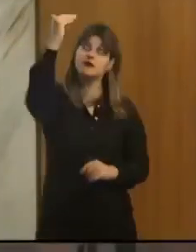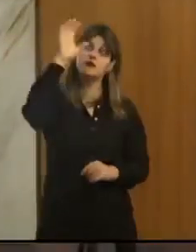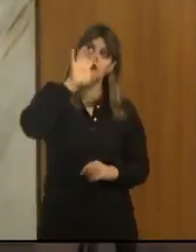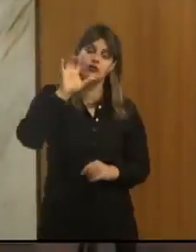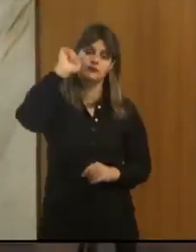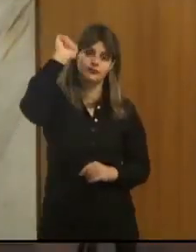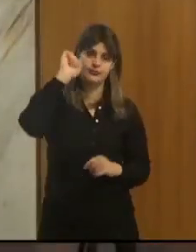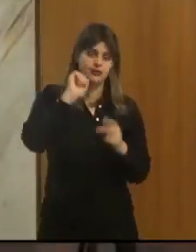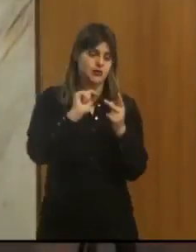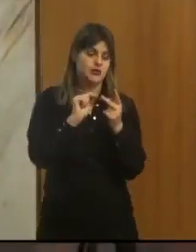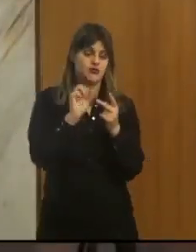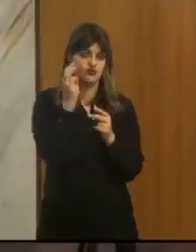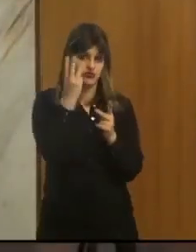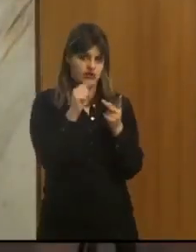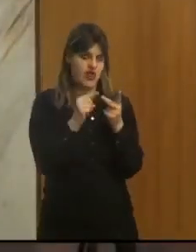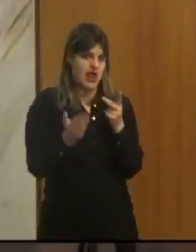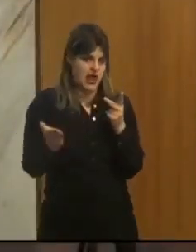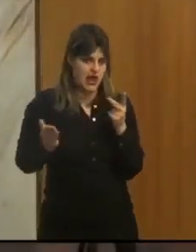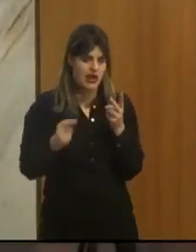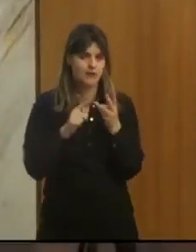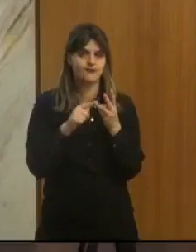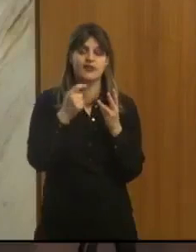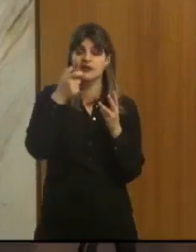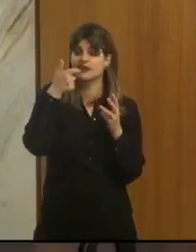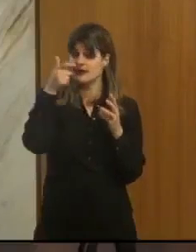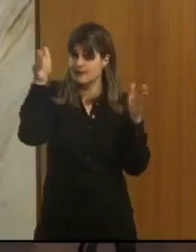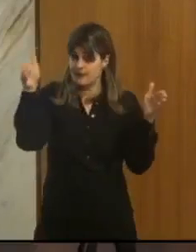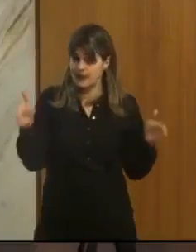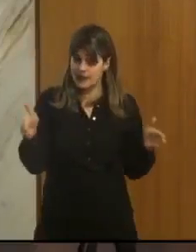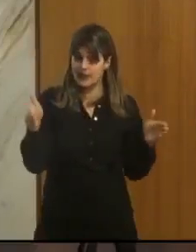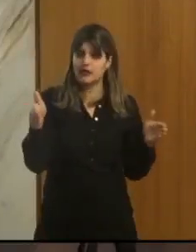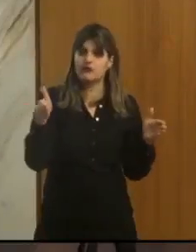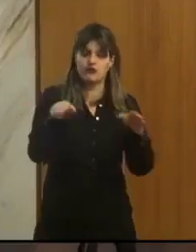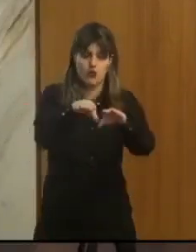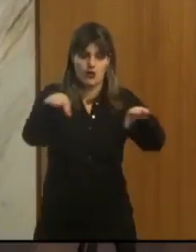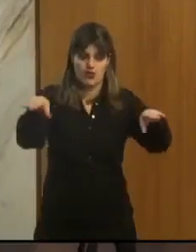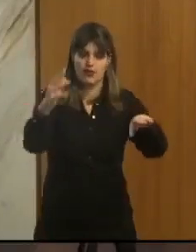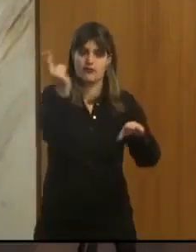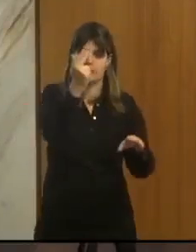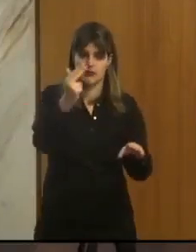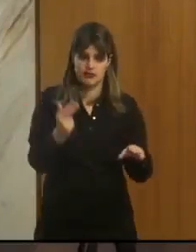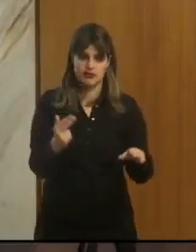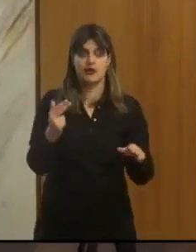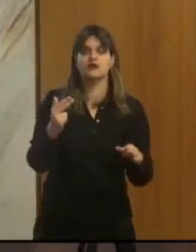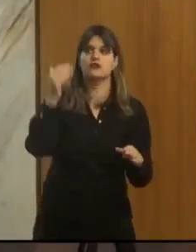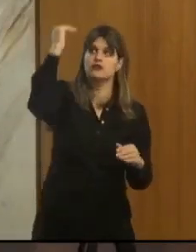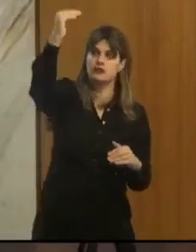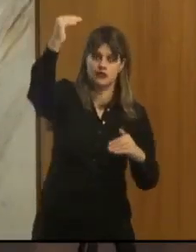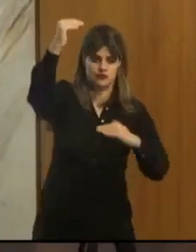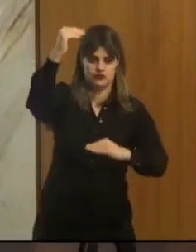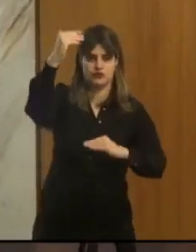três cachorros ainda existem, pintadas as paredes também do altar-mor, do teto ao chão. Esta era a